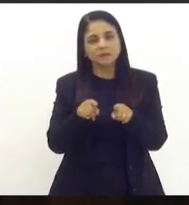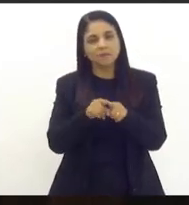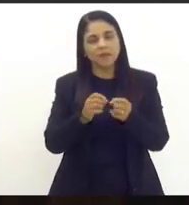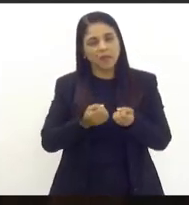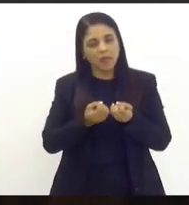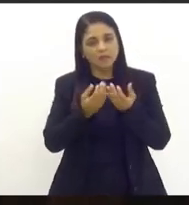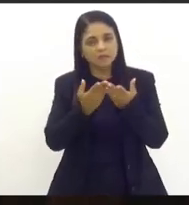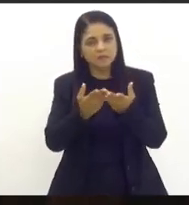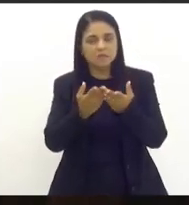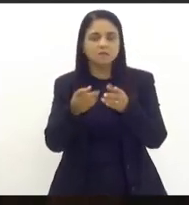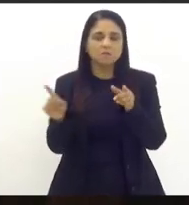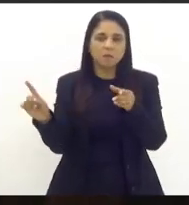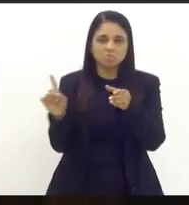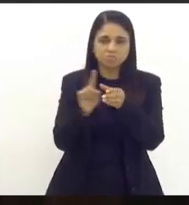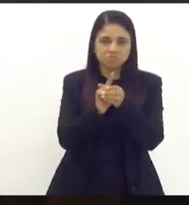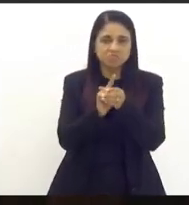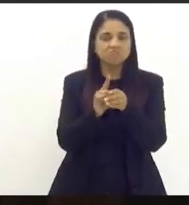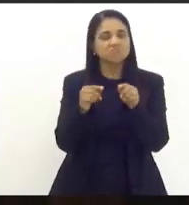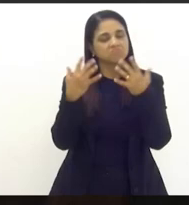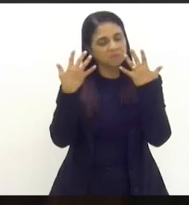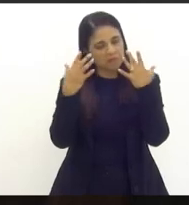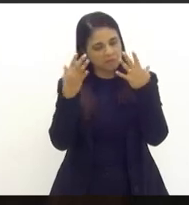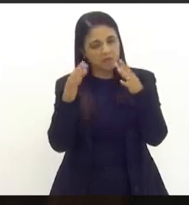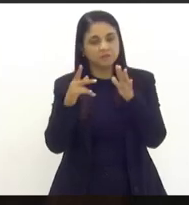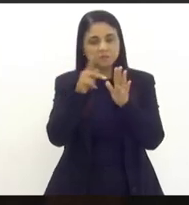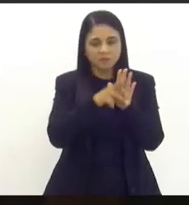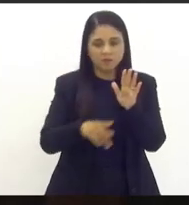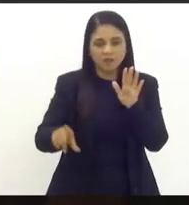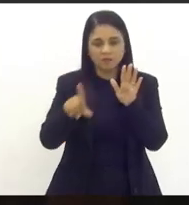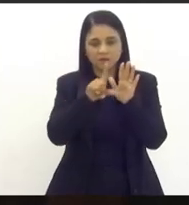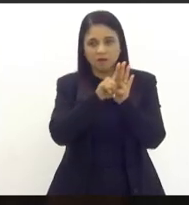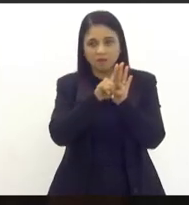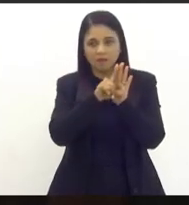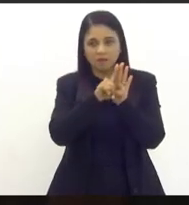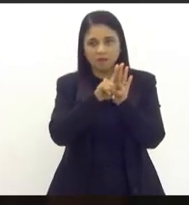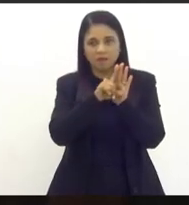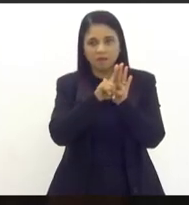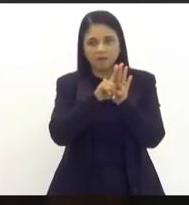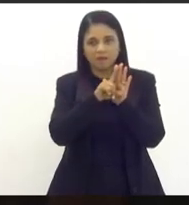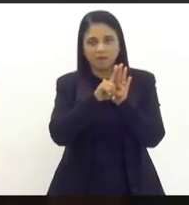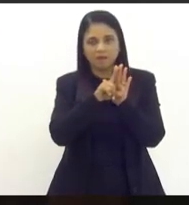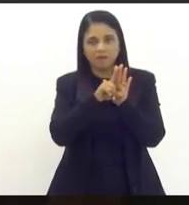autorias tá parabéns aí projeto de lei